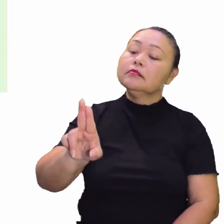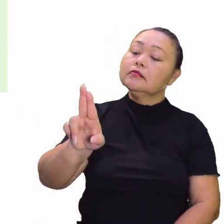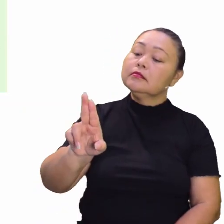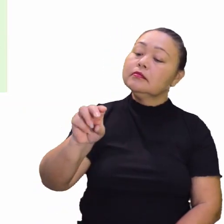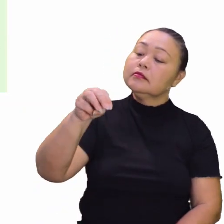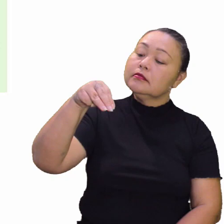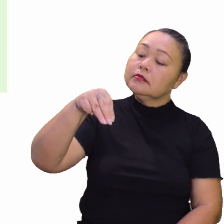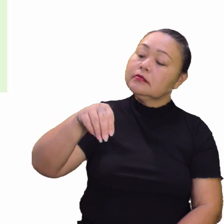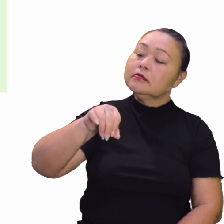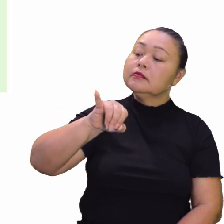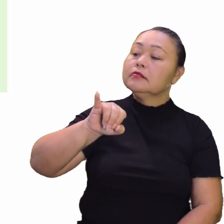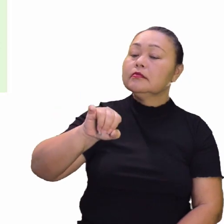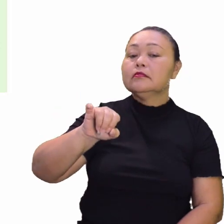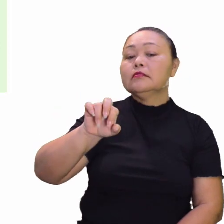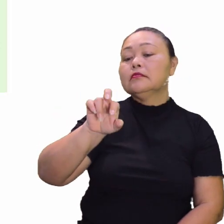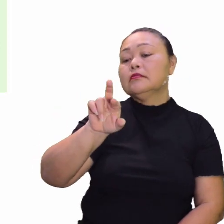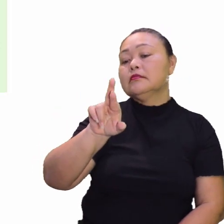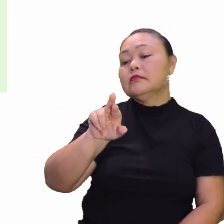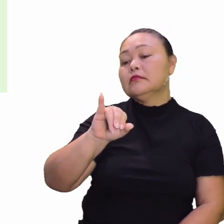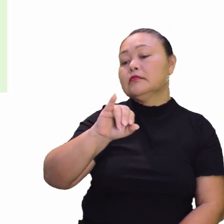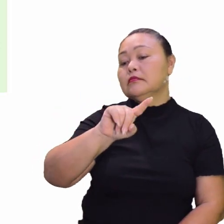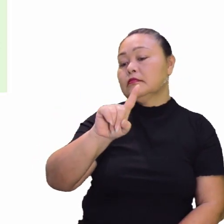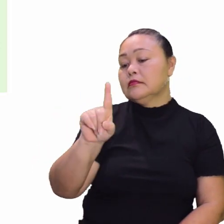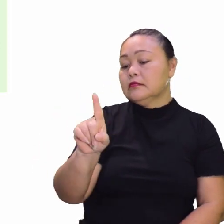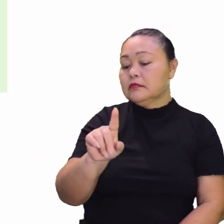O mirizal é